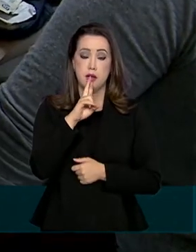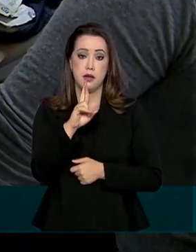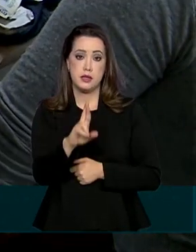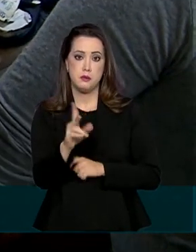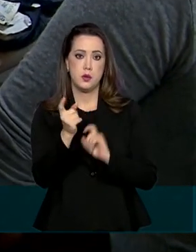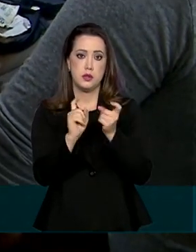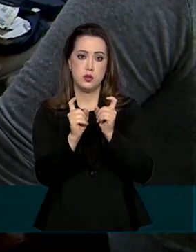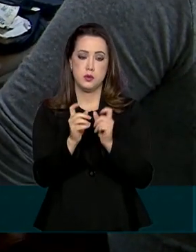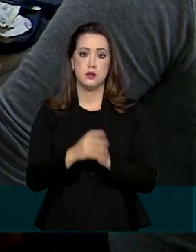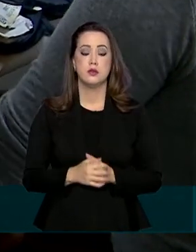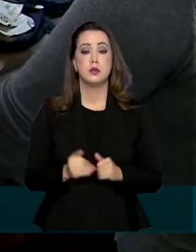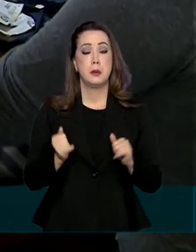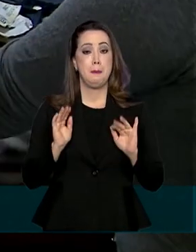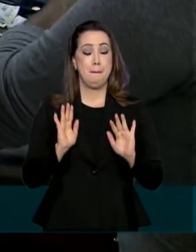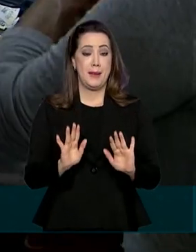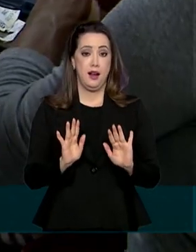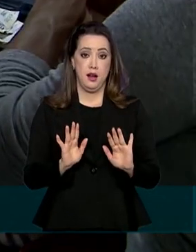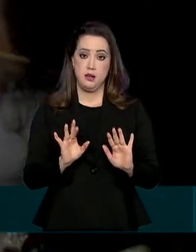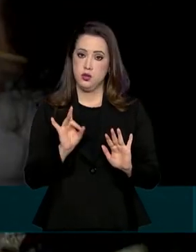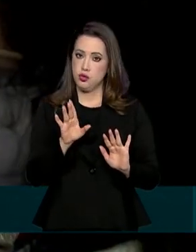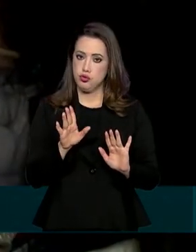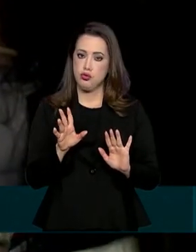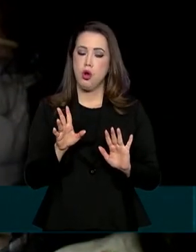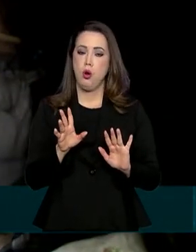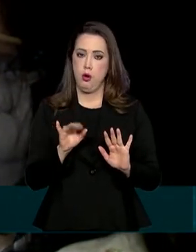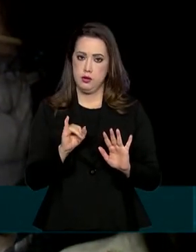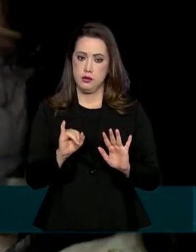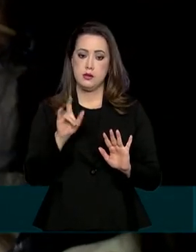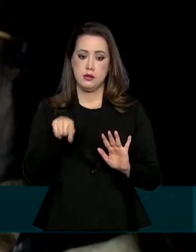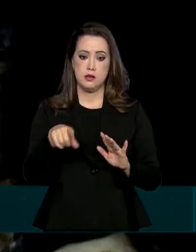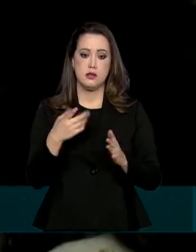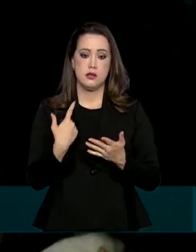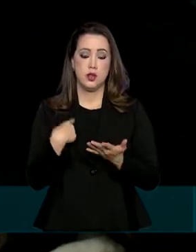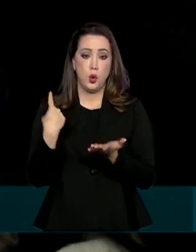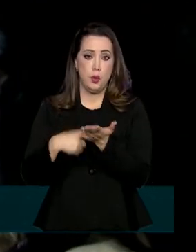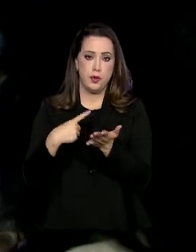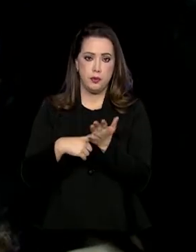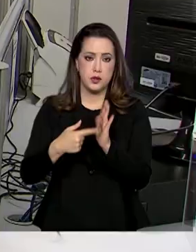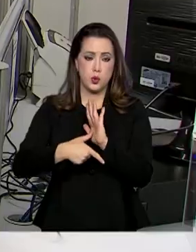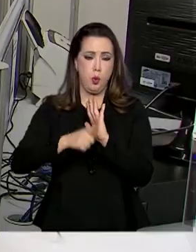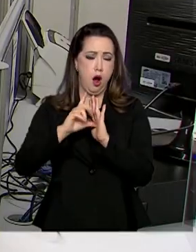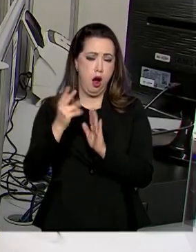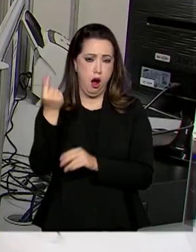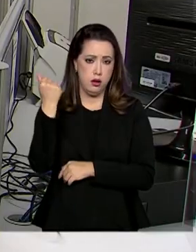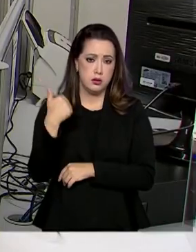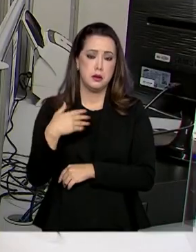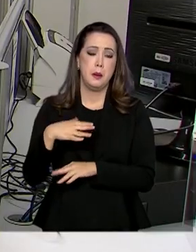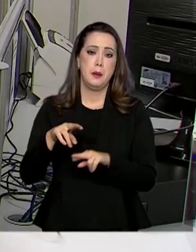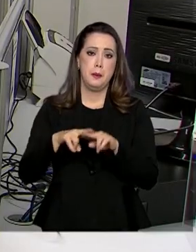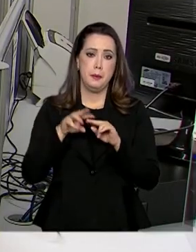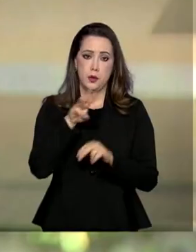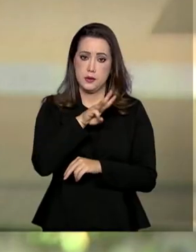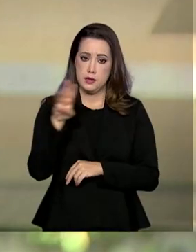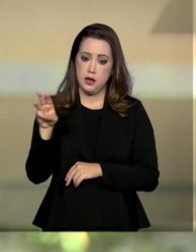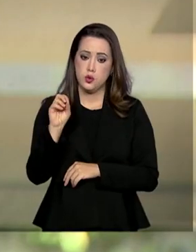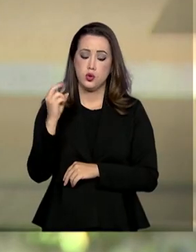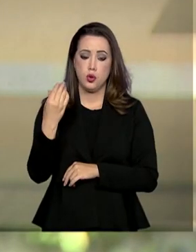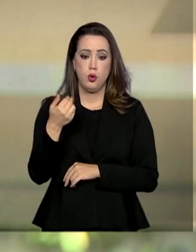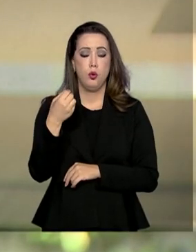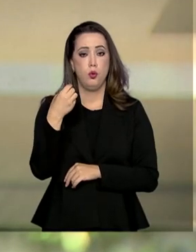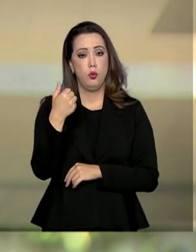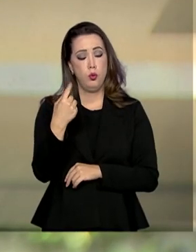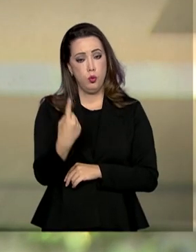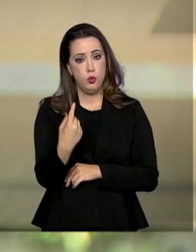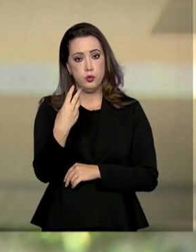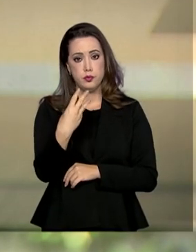administrativa. Mas só será atendido quem tiver feito agendamento com antecedência pelo meu INSS ou pelo